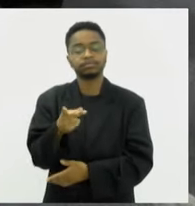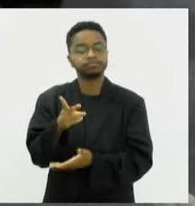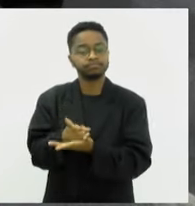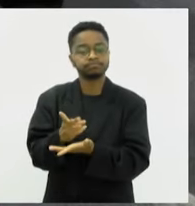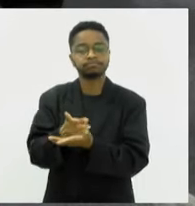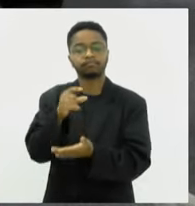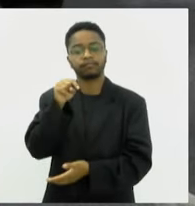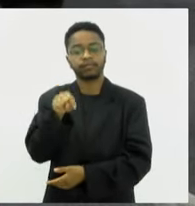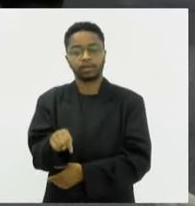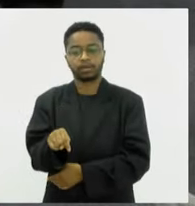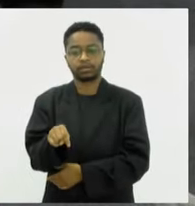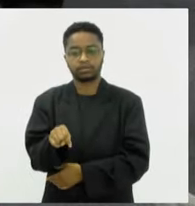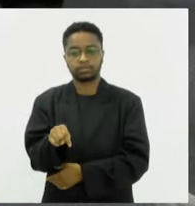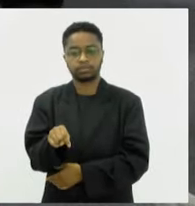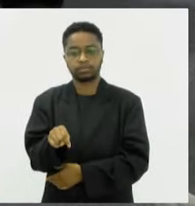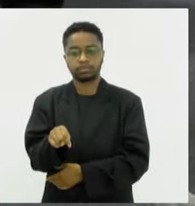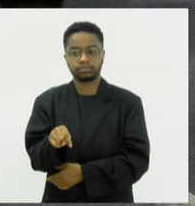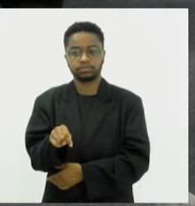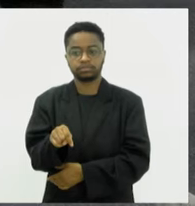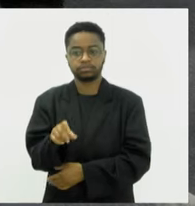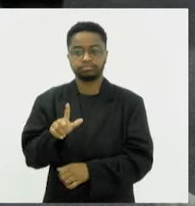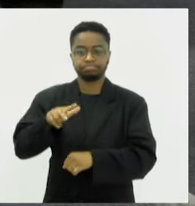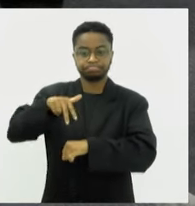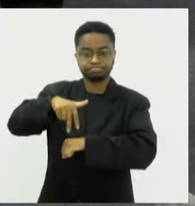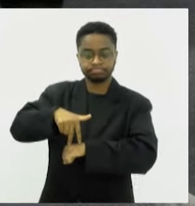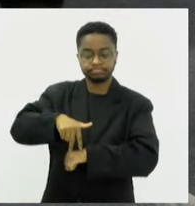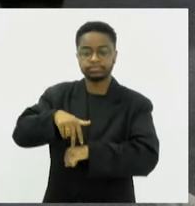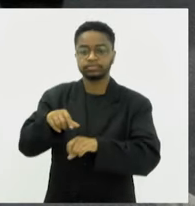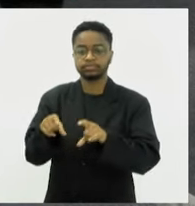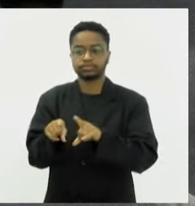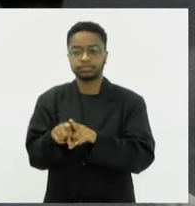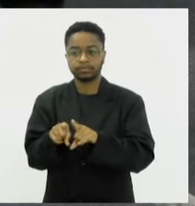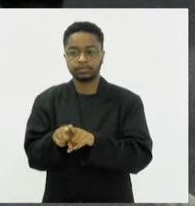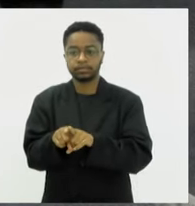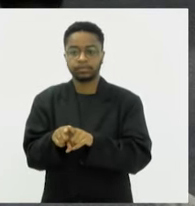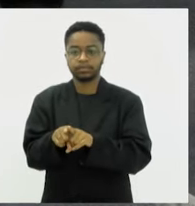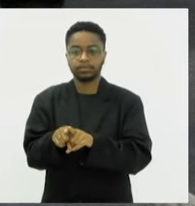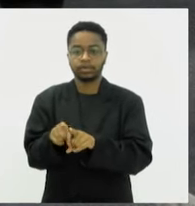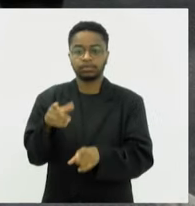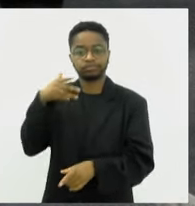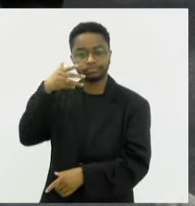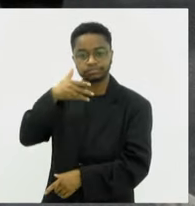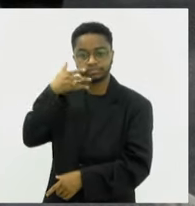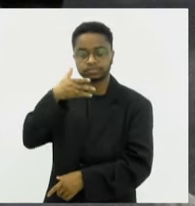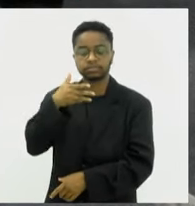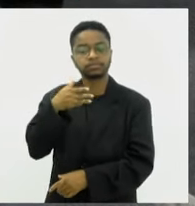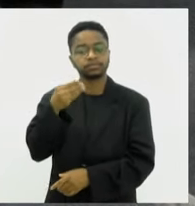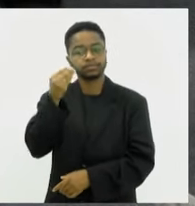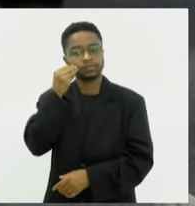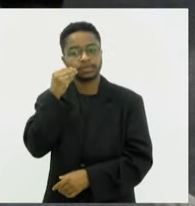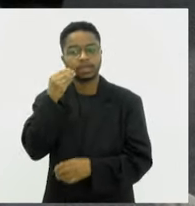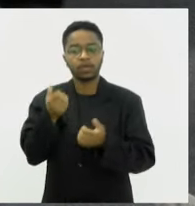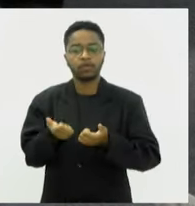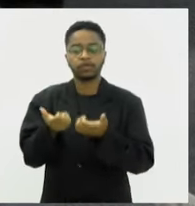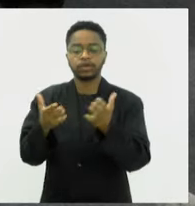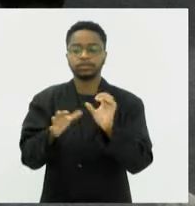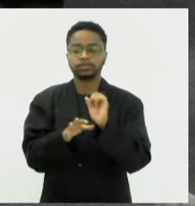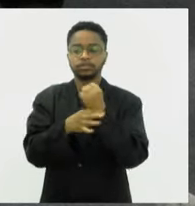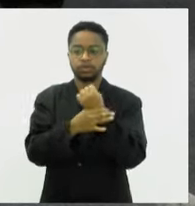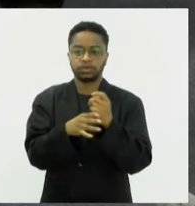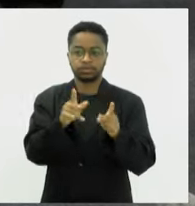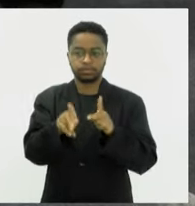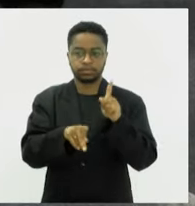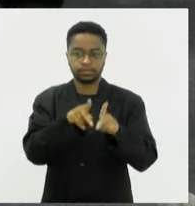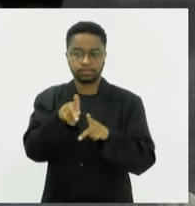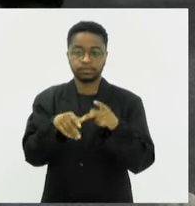constantemente aqui, usando a tribuna, usando a minha parte, para que possamos sim levar segurança para a população.